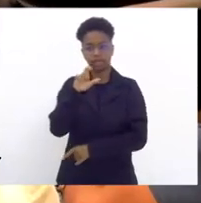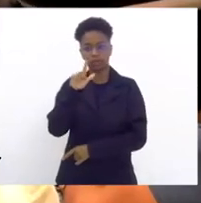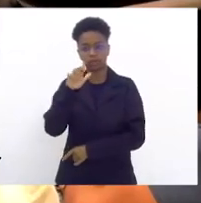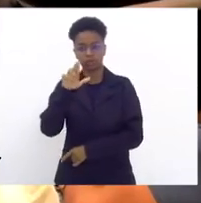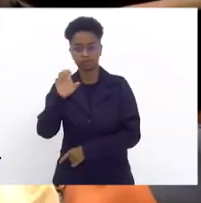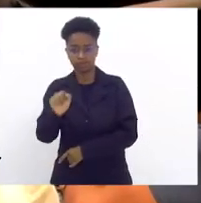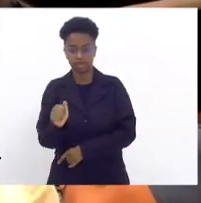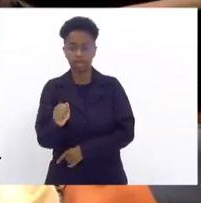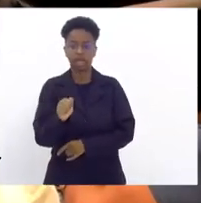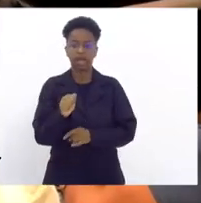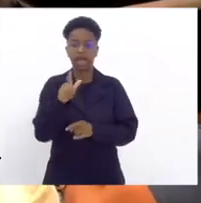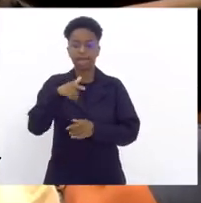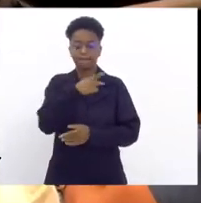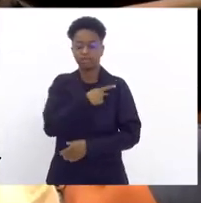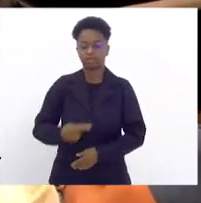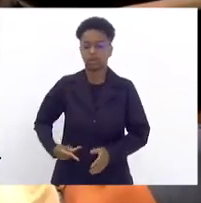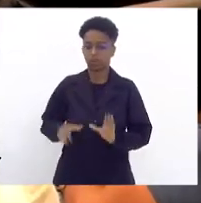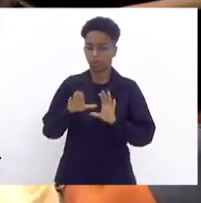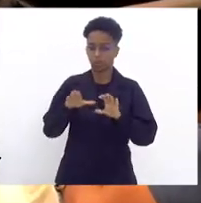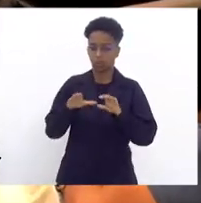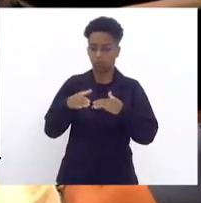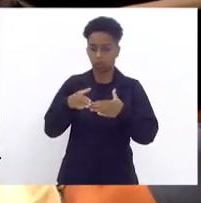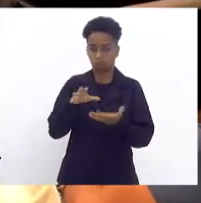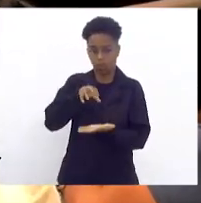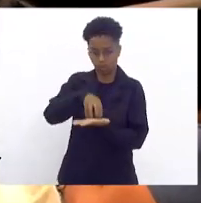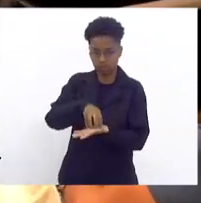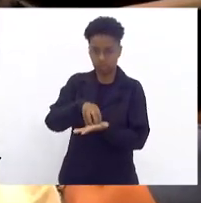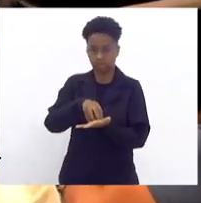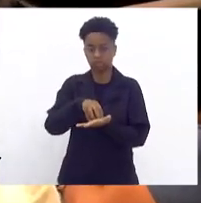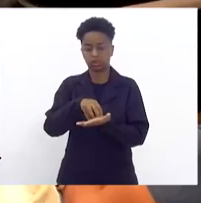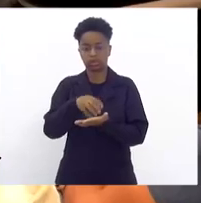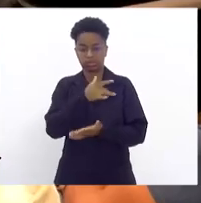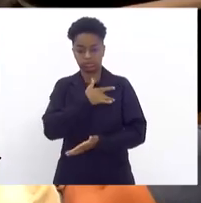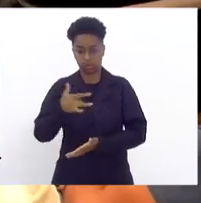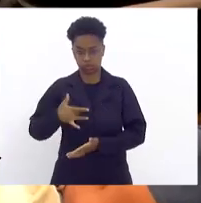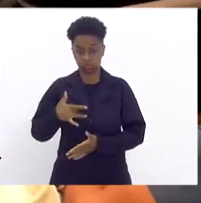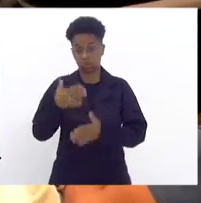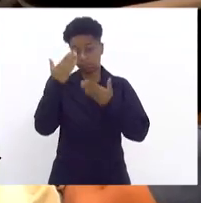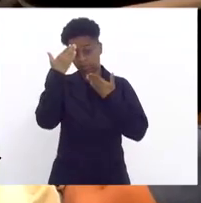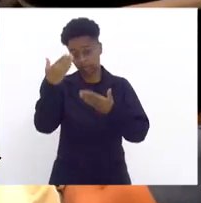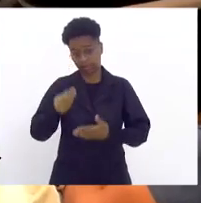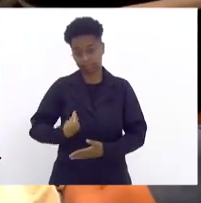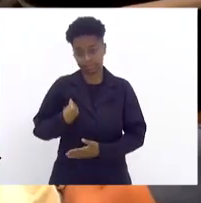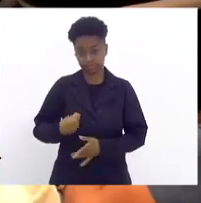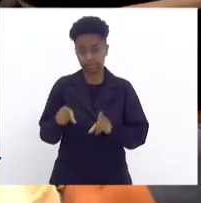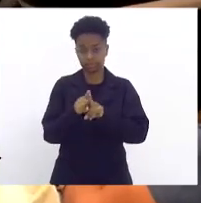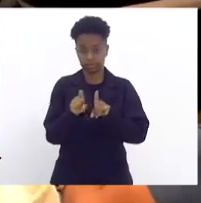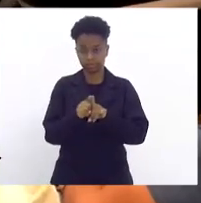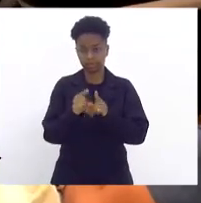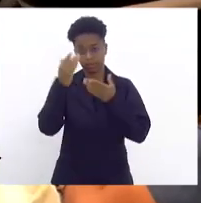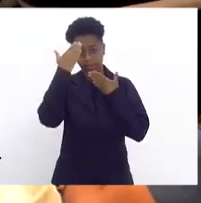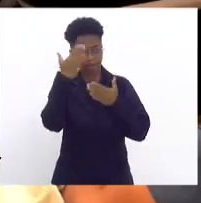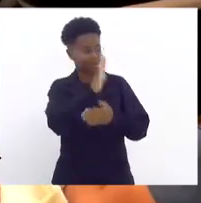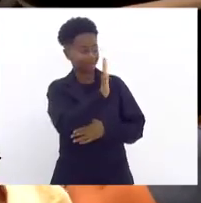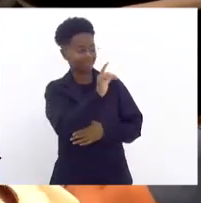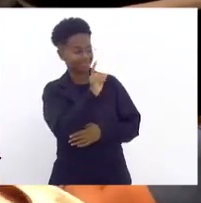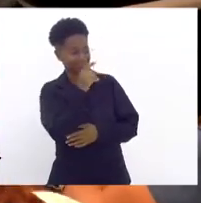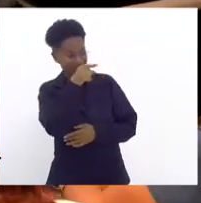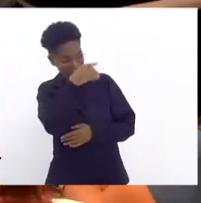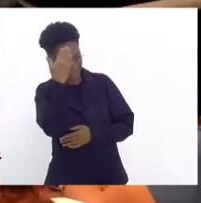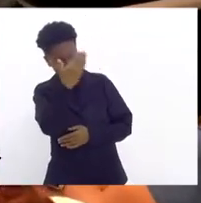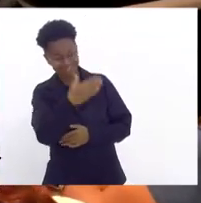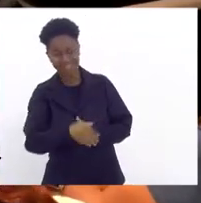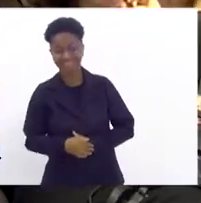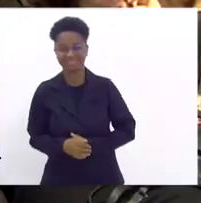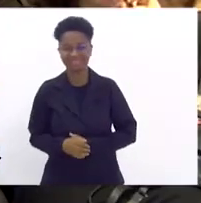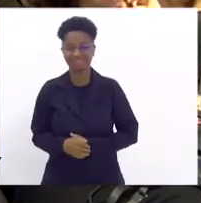Distrital de saúde muito obrigado também pela presença agora nós obrigado lá atrás também muito